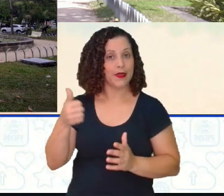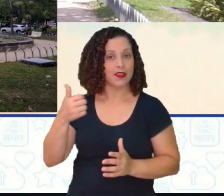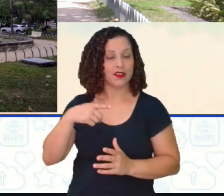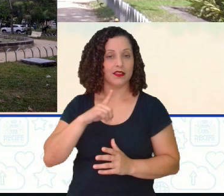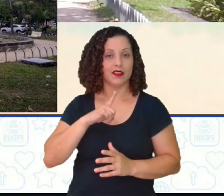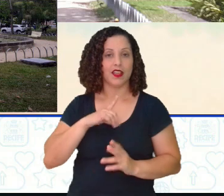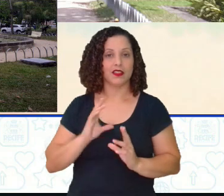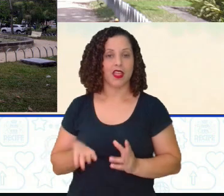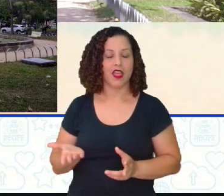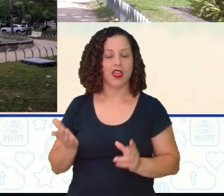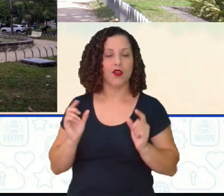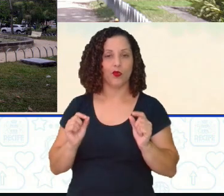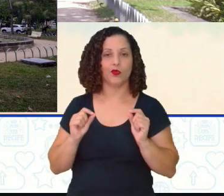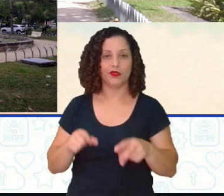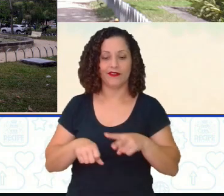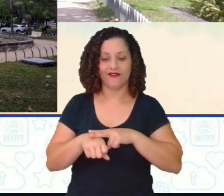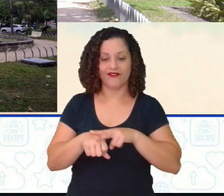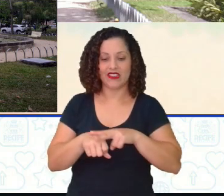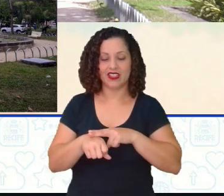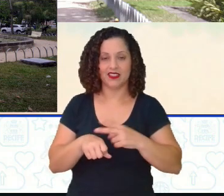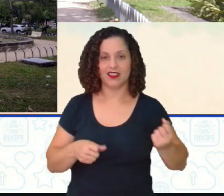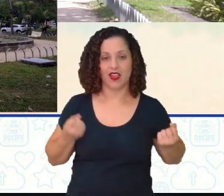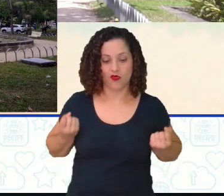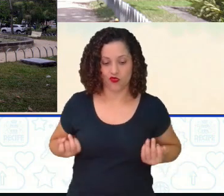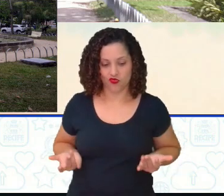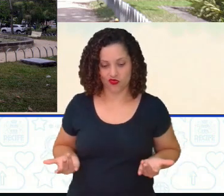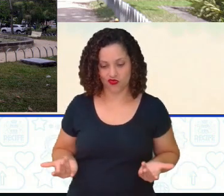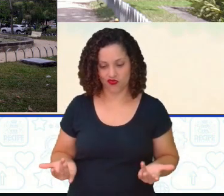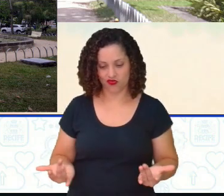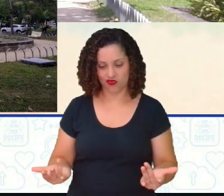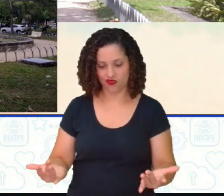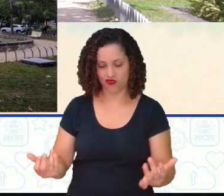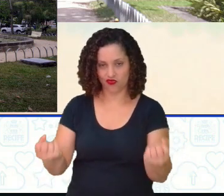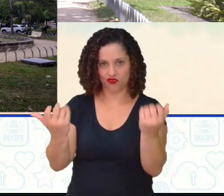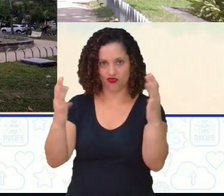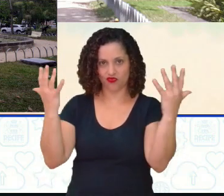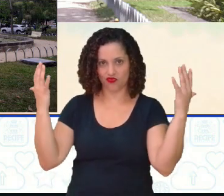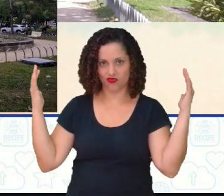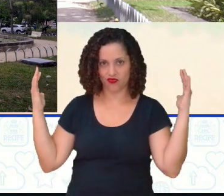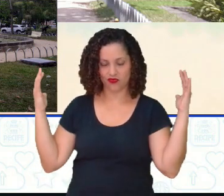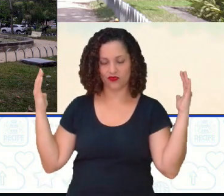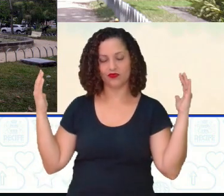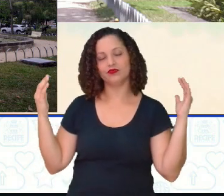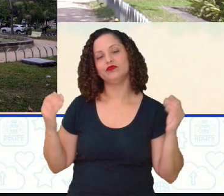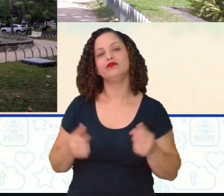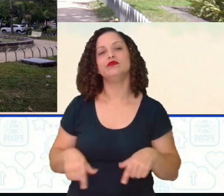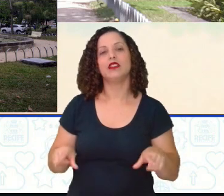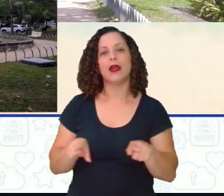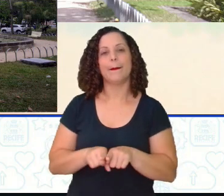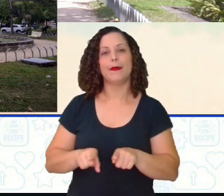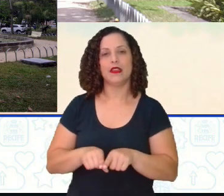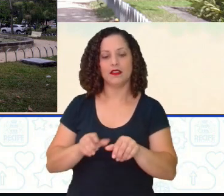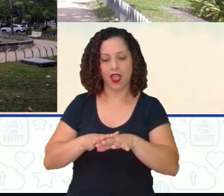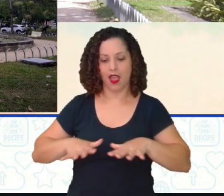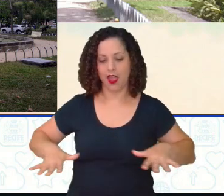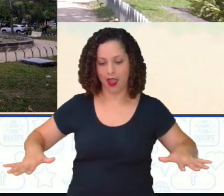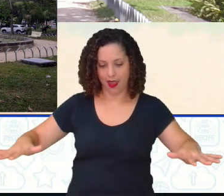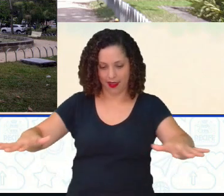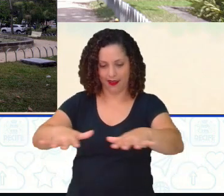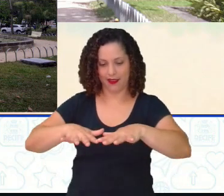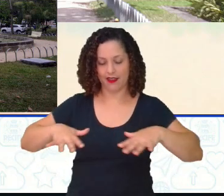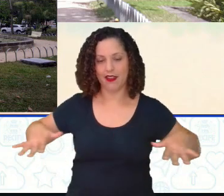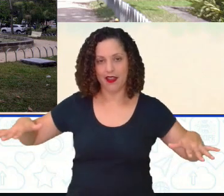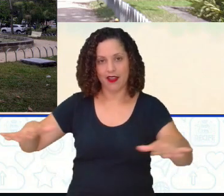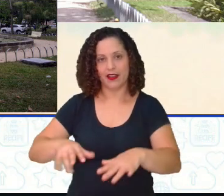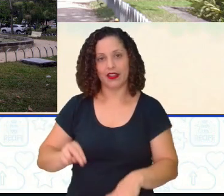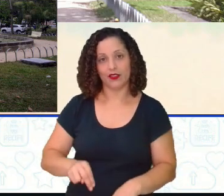de vegetação dessa flora brasileira, e ele vai tentar fazer a questão aí da região, a questão da região norte,